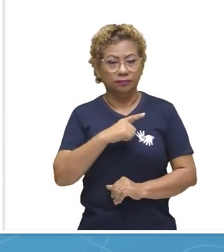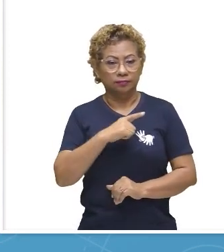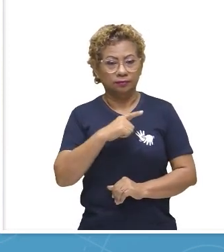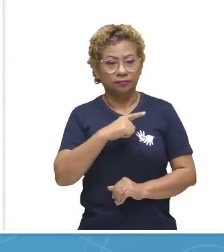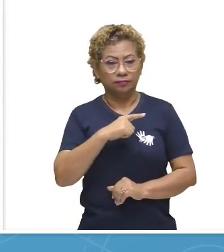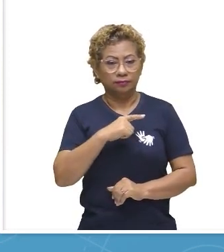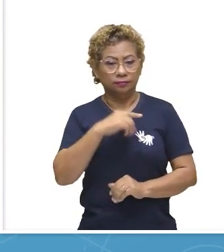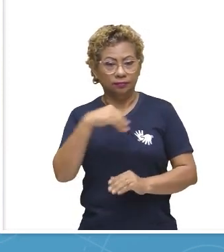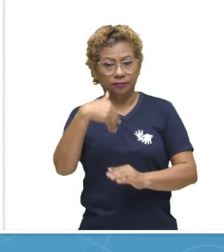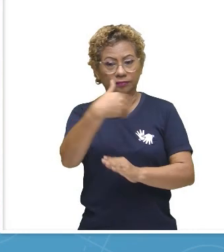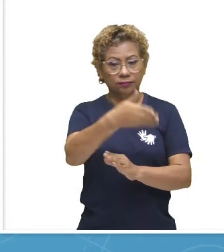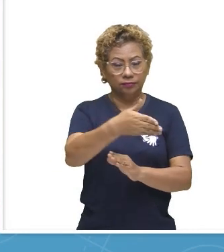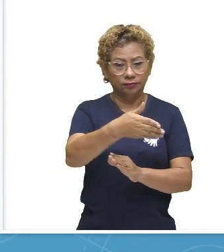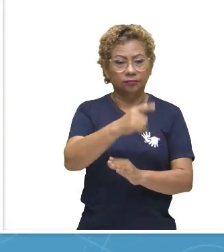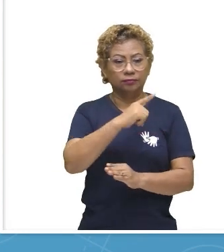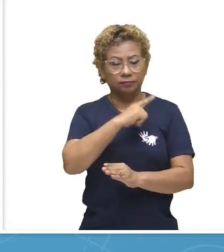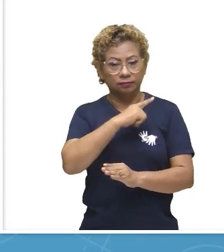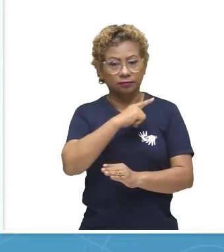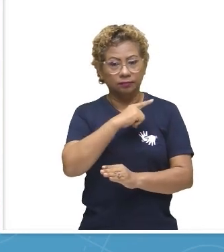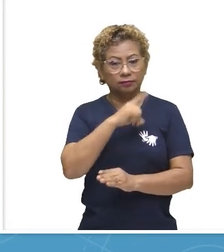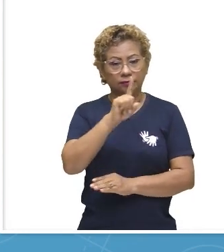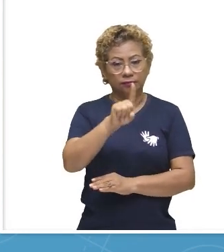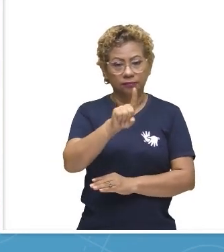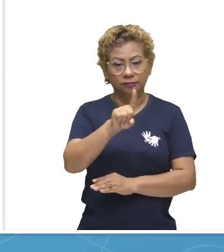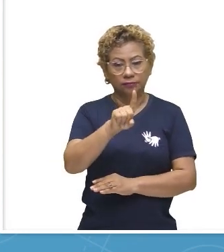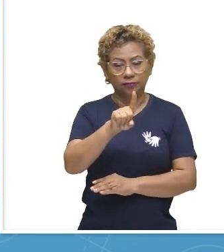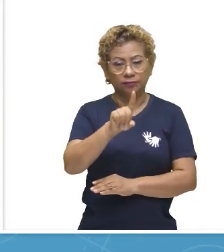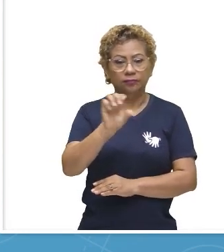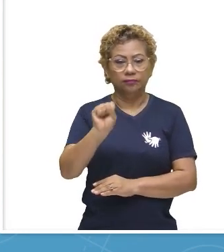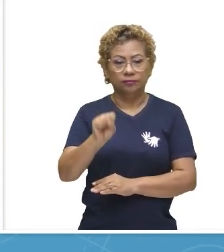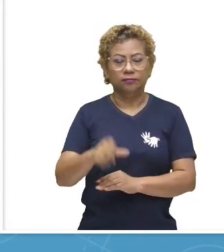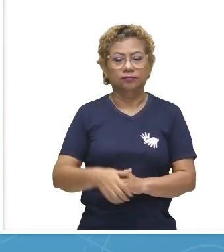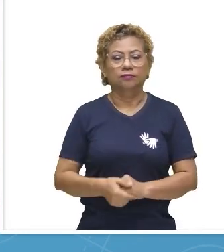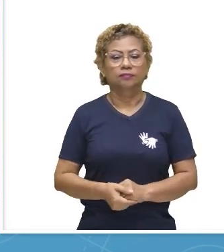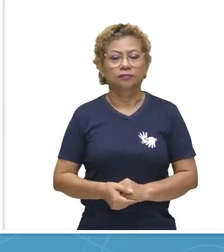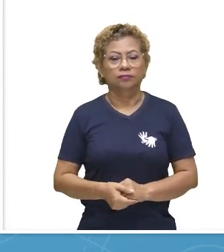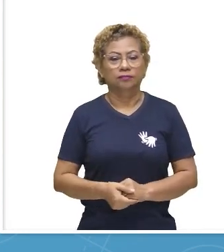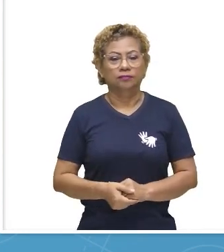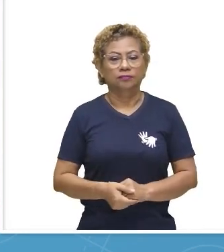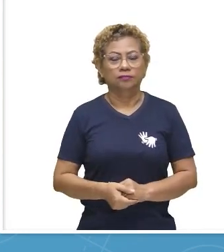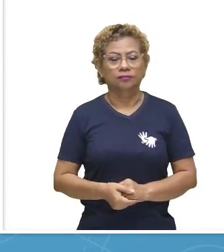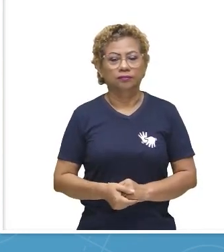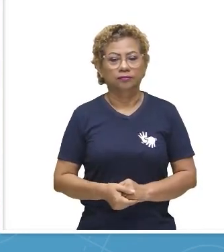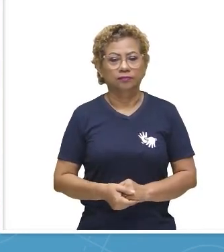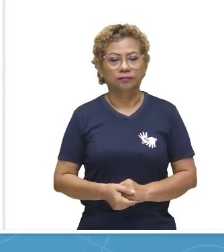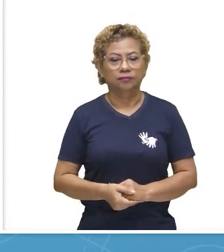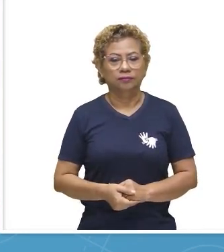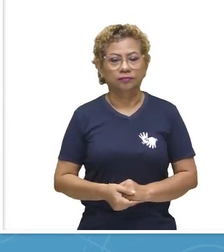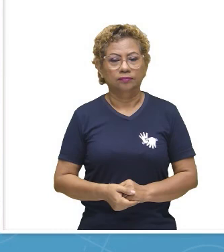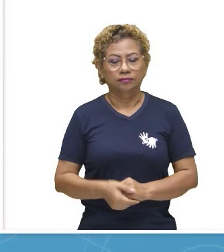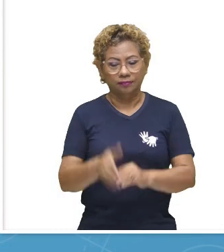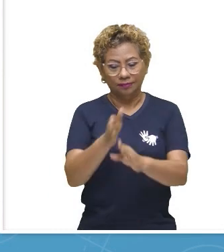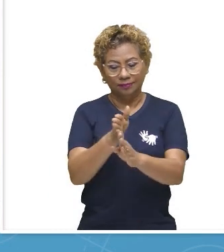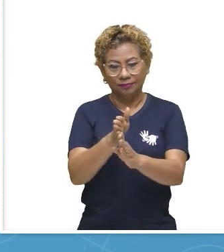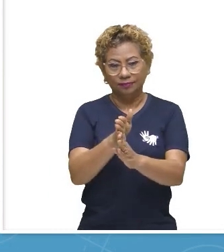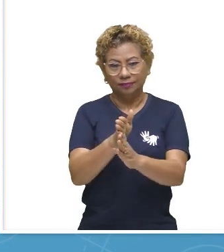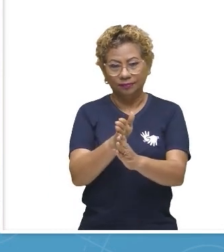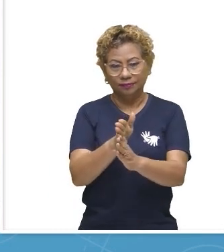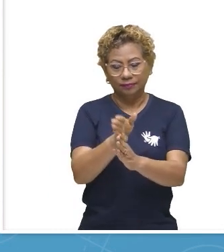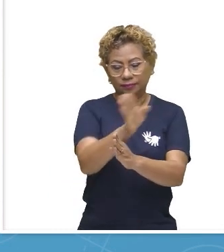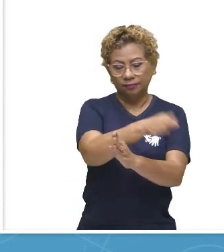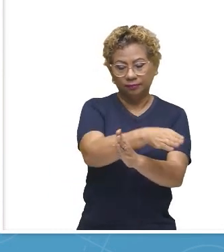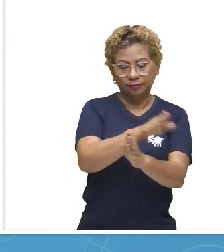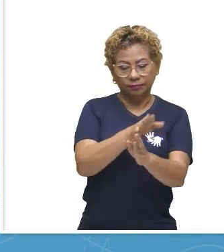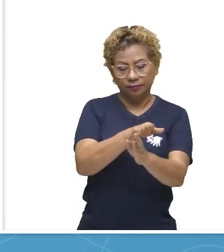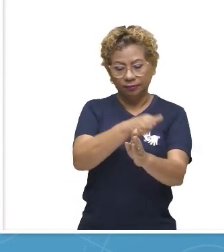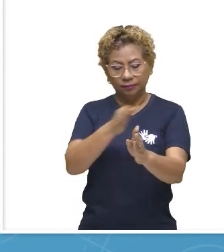1 e 8, né? Porque eu tenho aqui, ó, o de fora, alternando com o de fora.